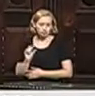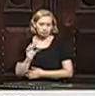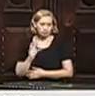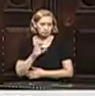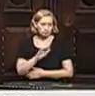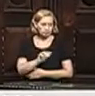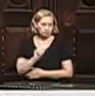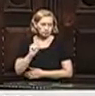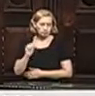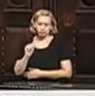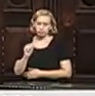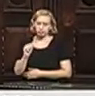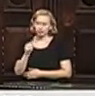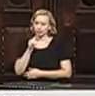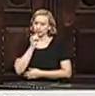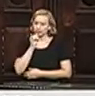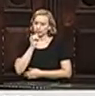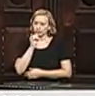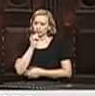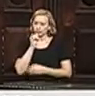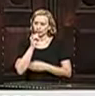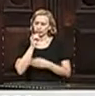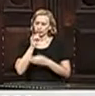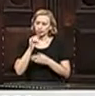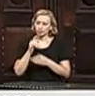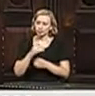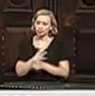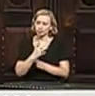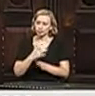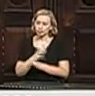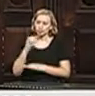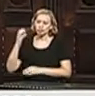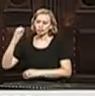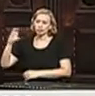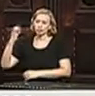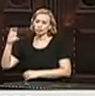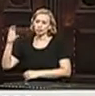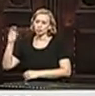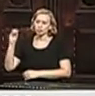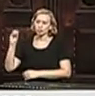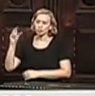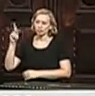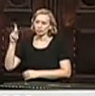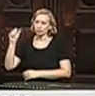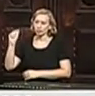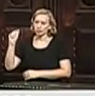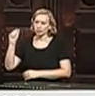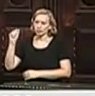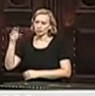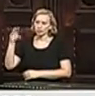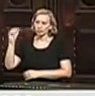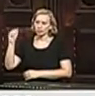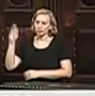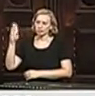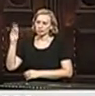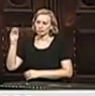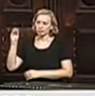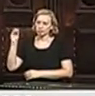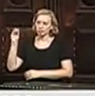e Copacabana. Copacabana, deputado Jânio Mendes, o